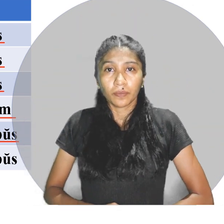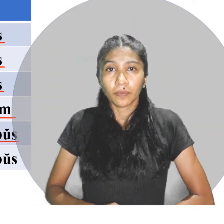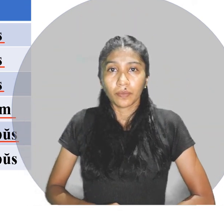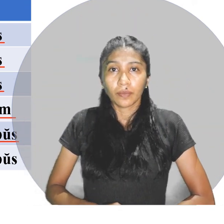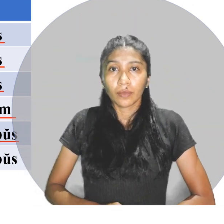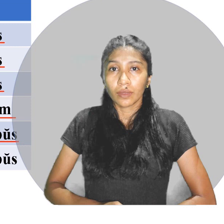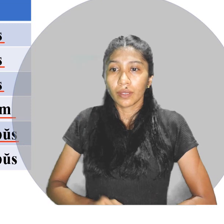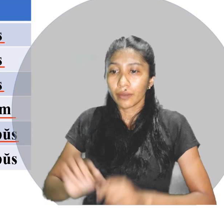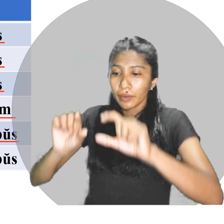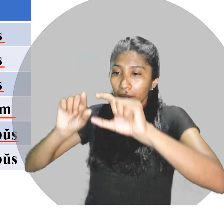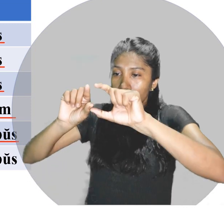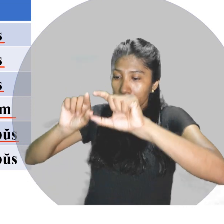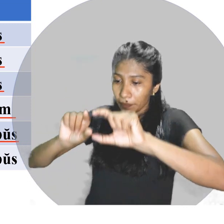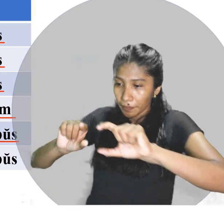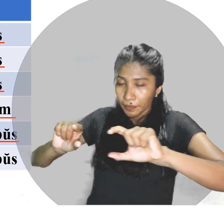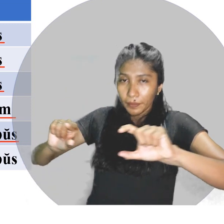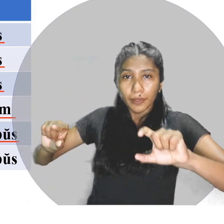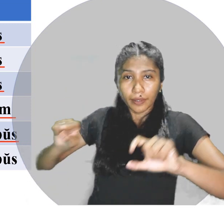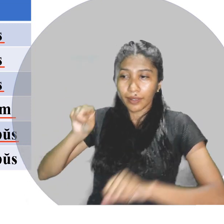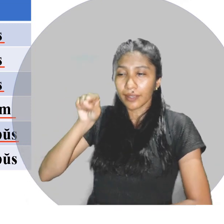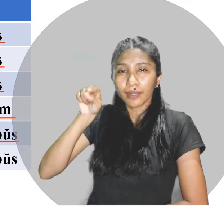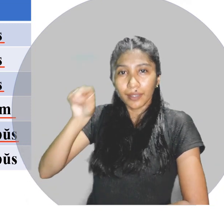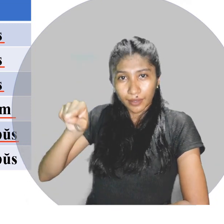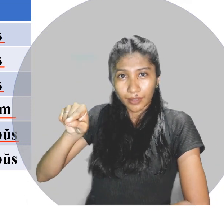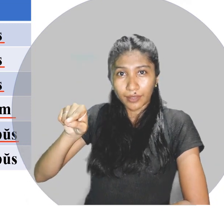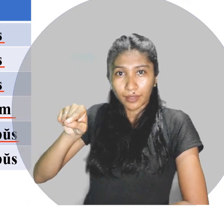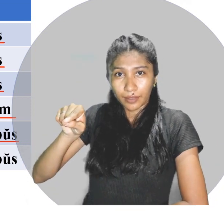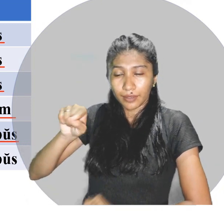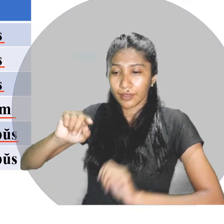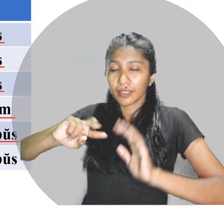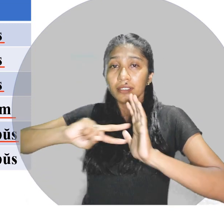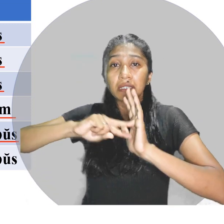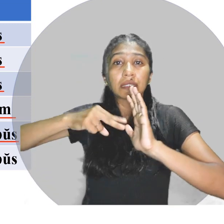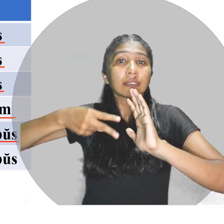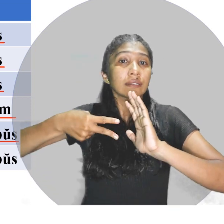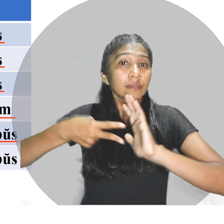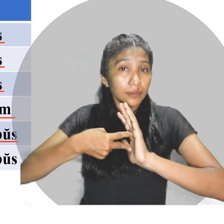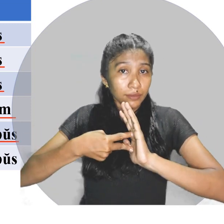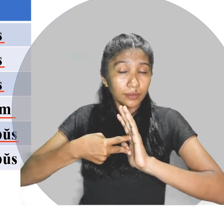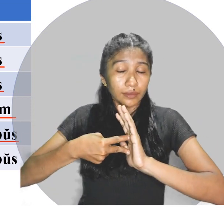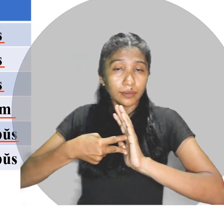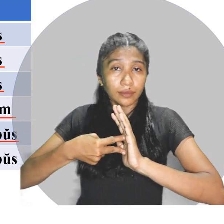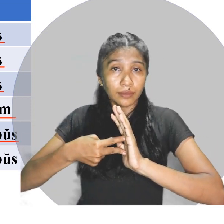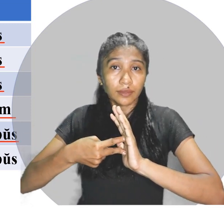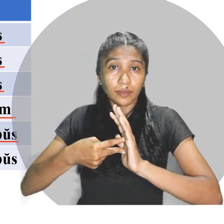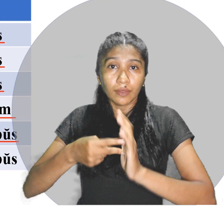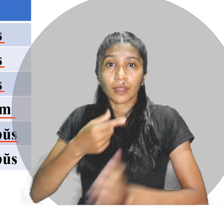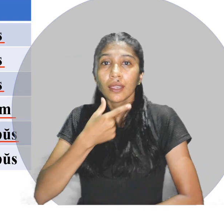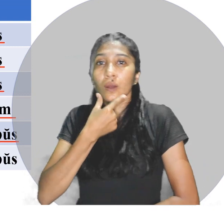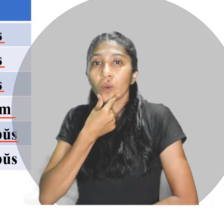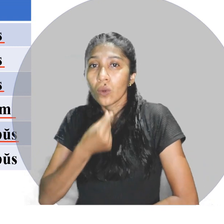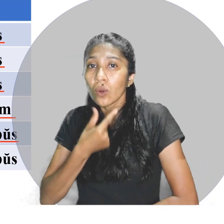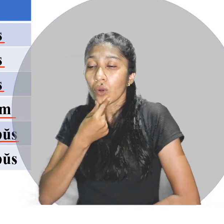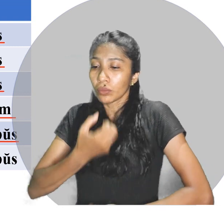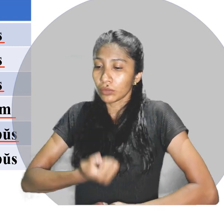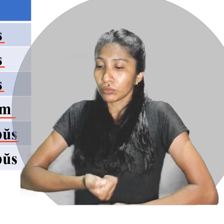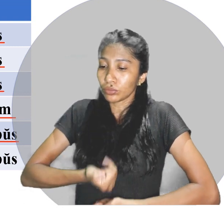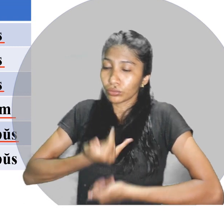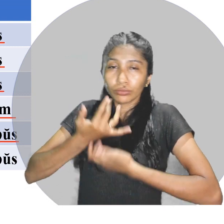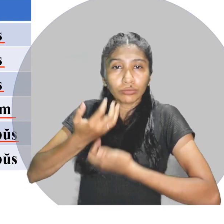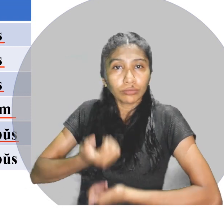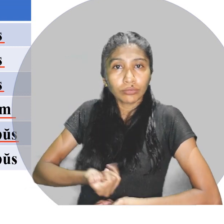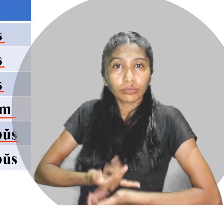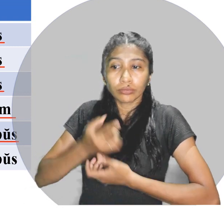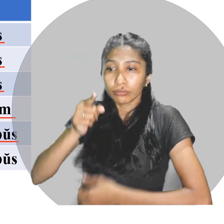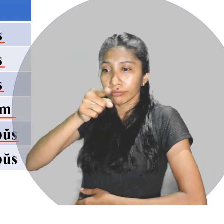rege, poetae cum rege sunt. Os poetas